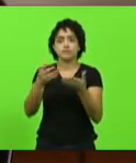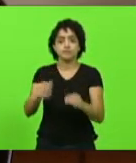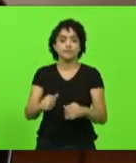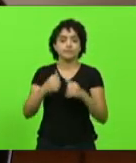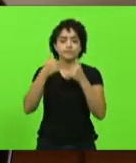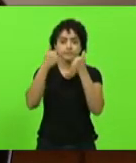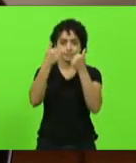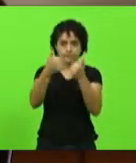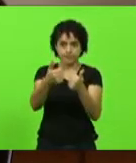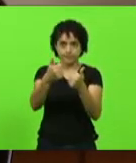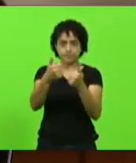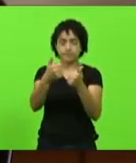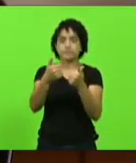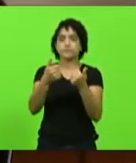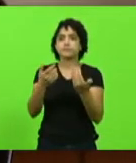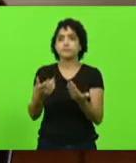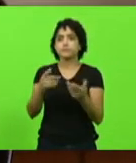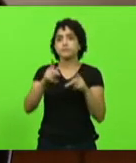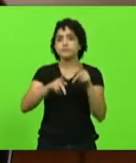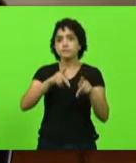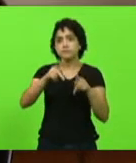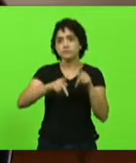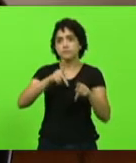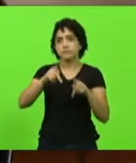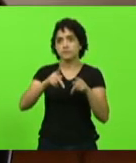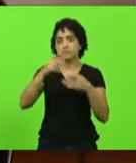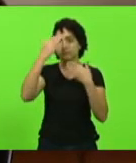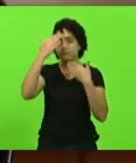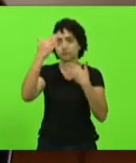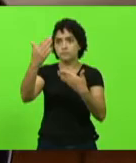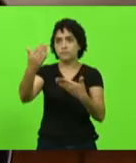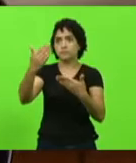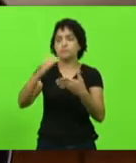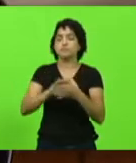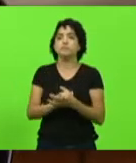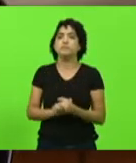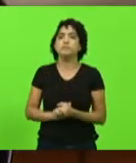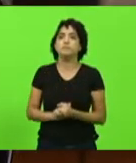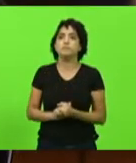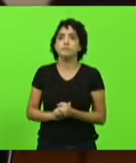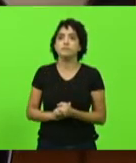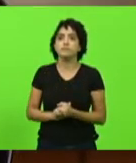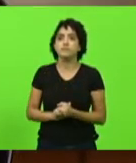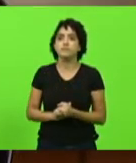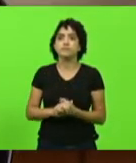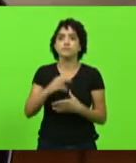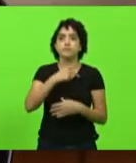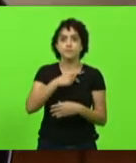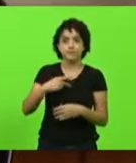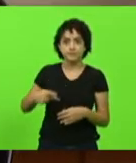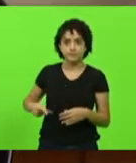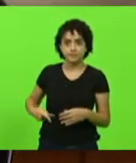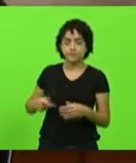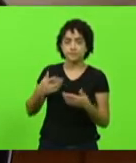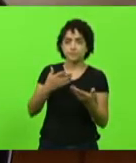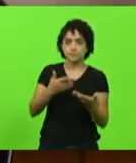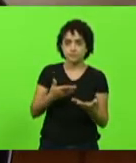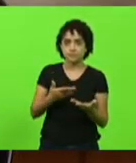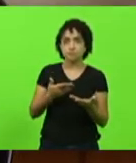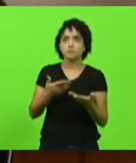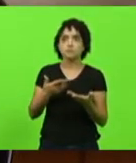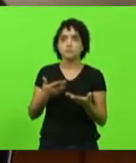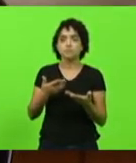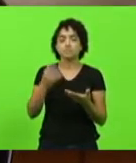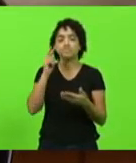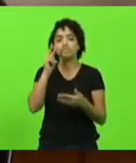para o nosso cidadão catarinense. Então, eu queria agradecer, através do presidente Marcelo Petrelli, esse